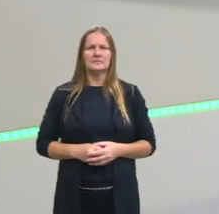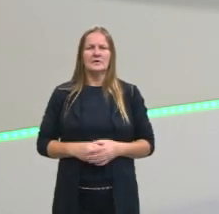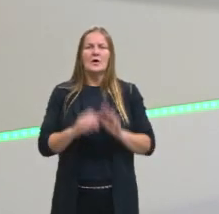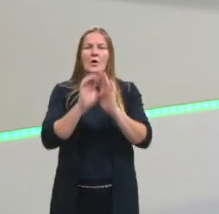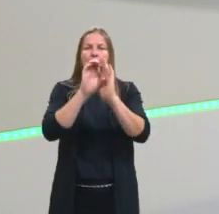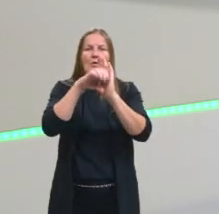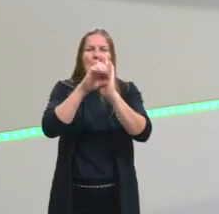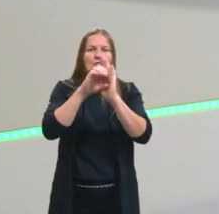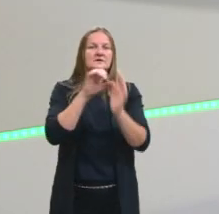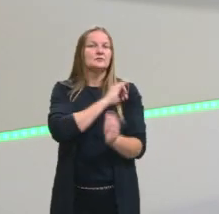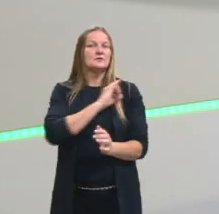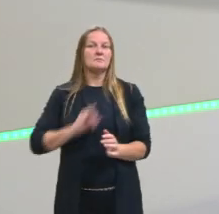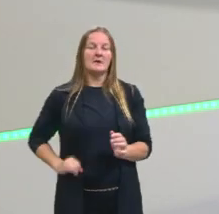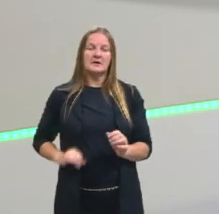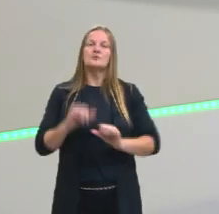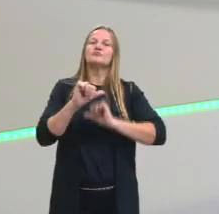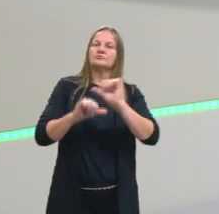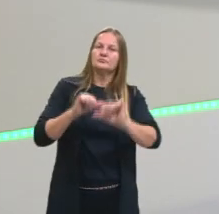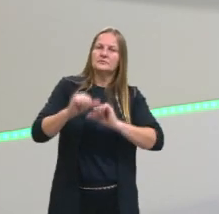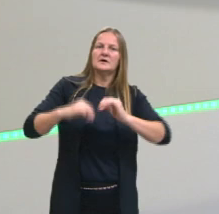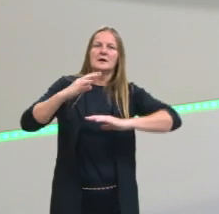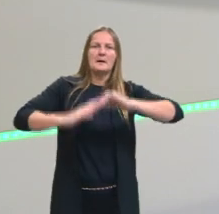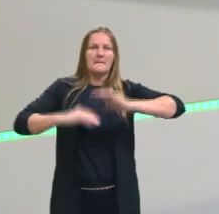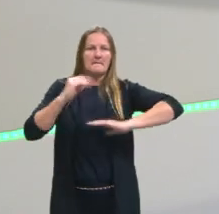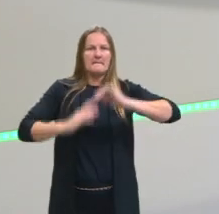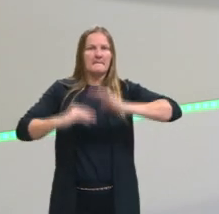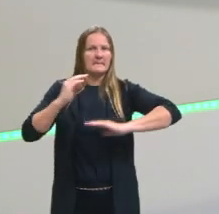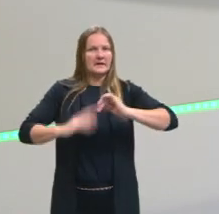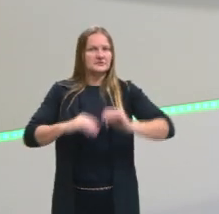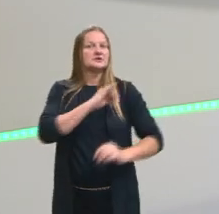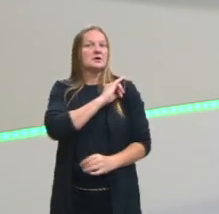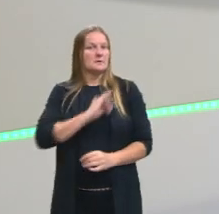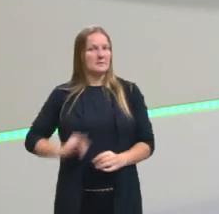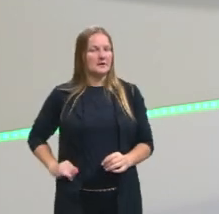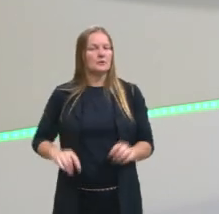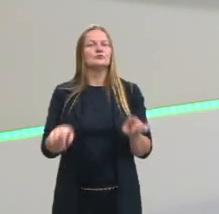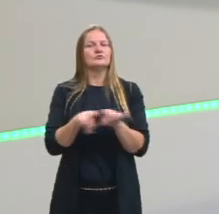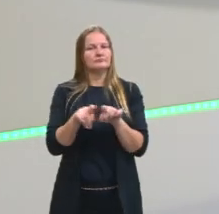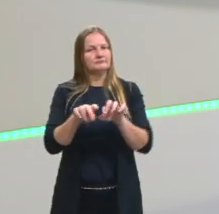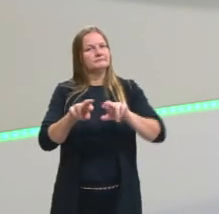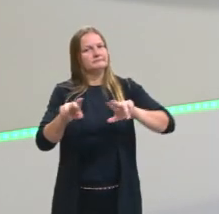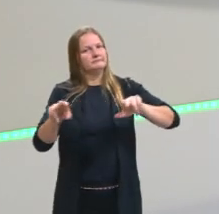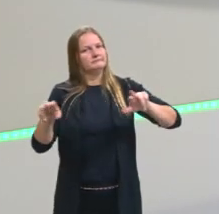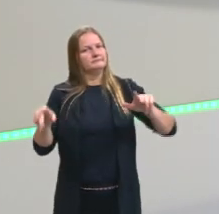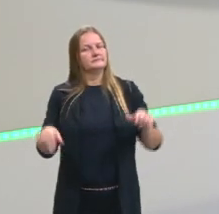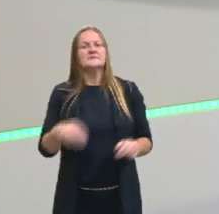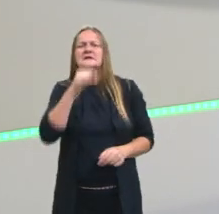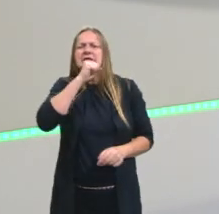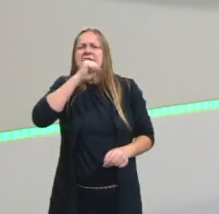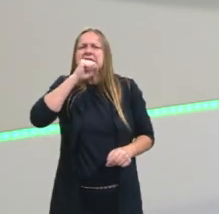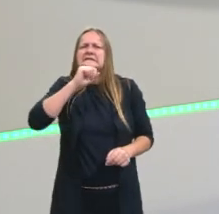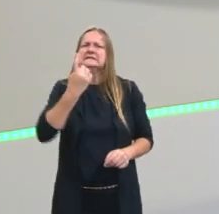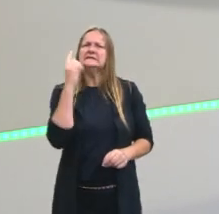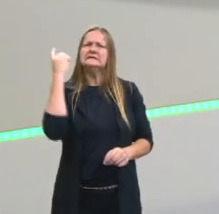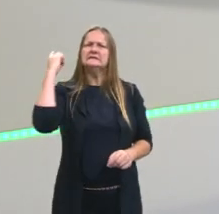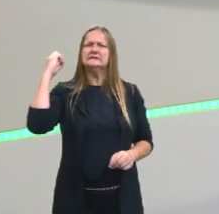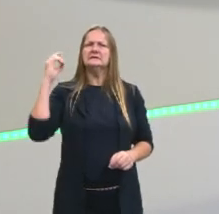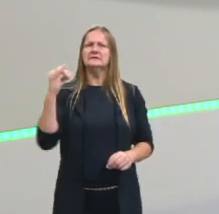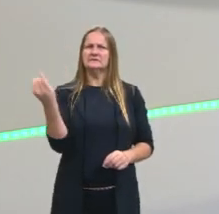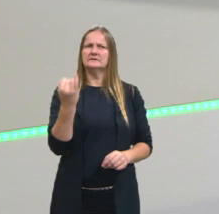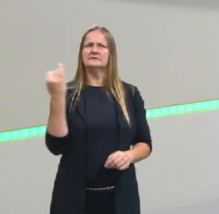prefeito de Império mudou e as práticas imperiais também mudaram na antiguidade alguns impérios